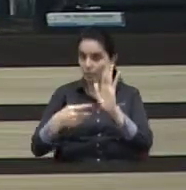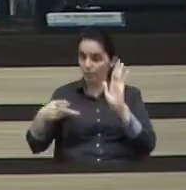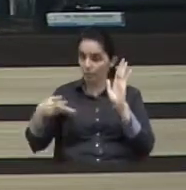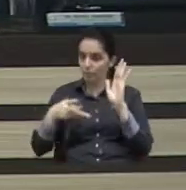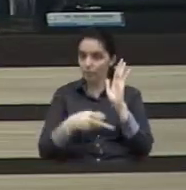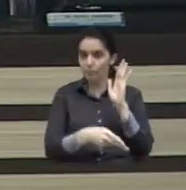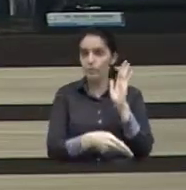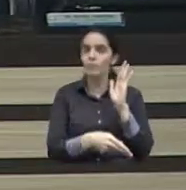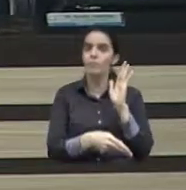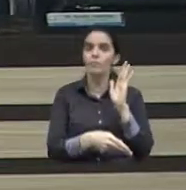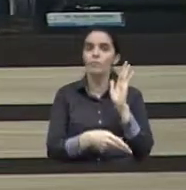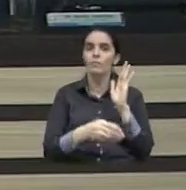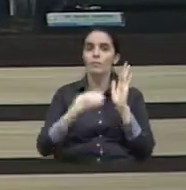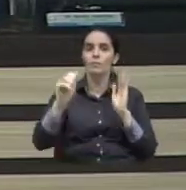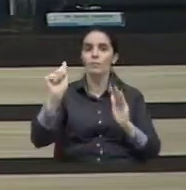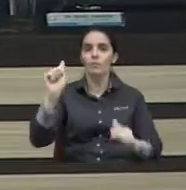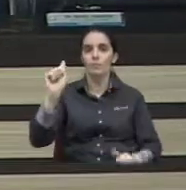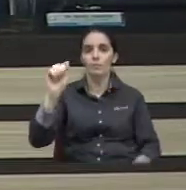foi na questão